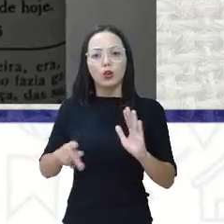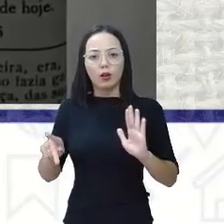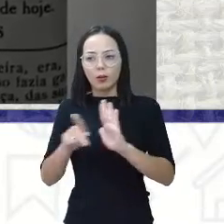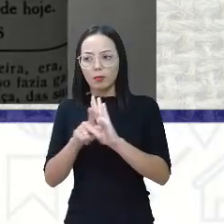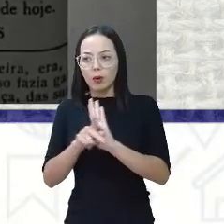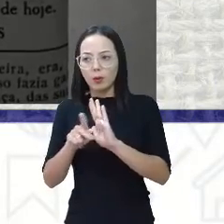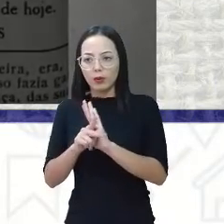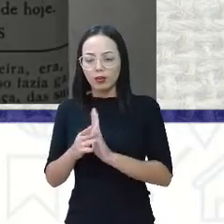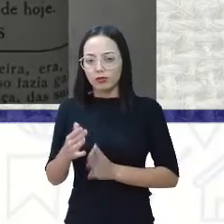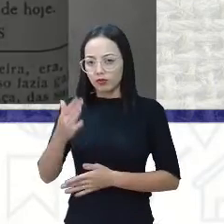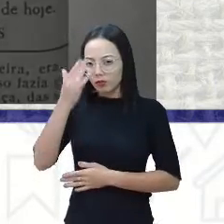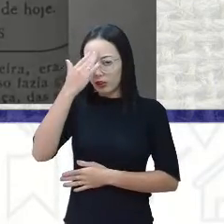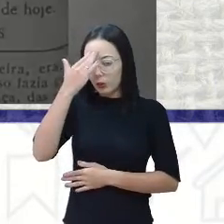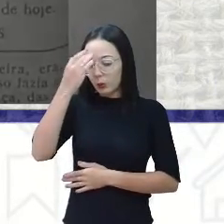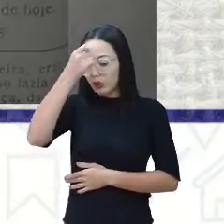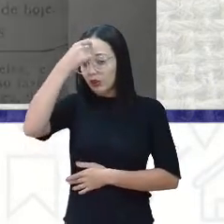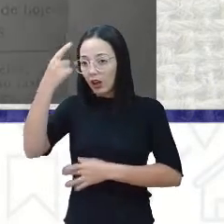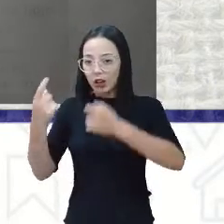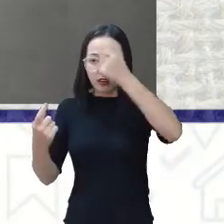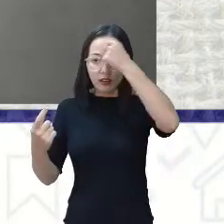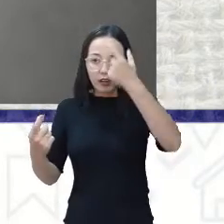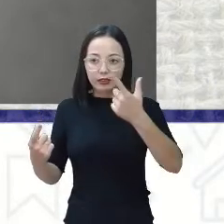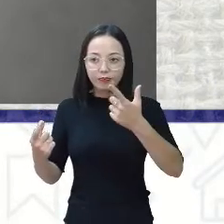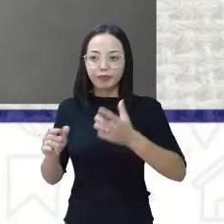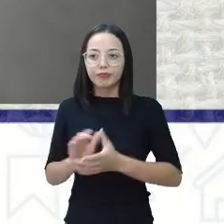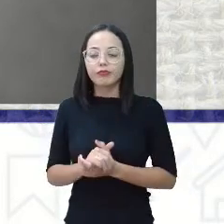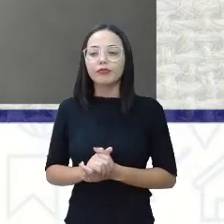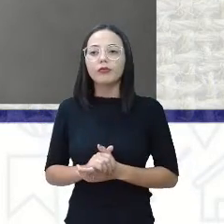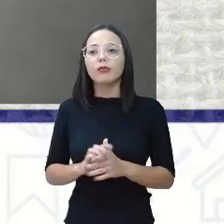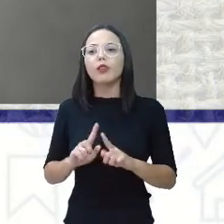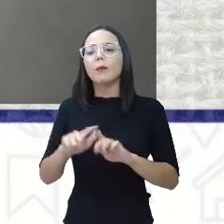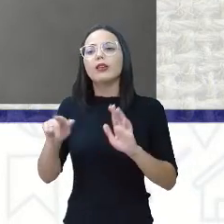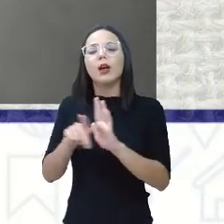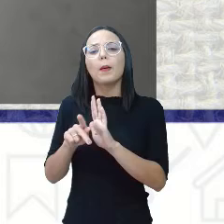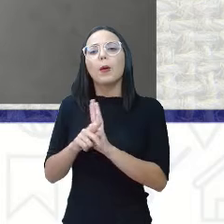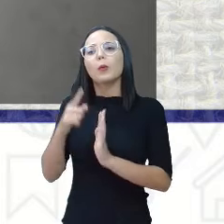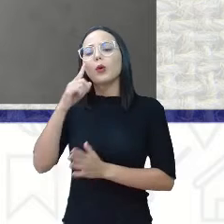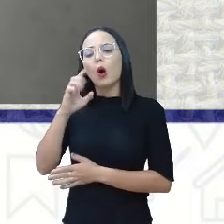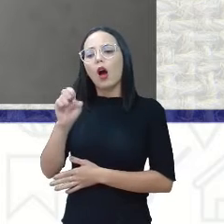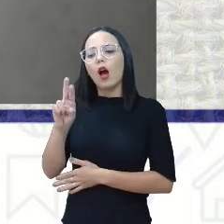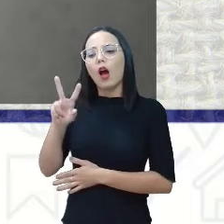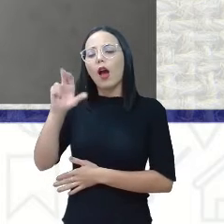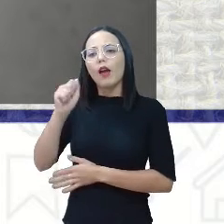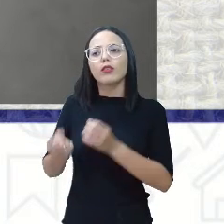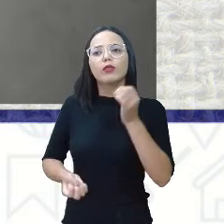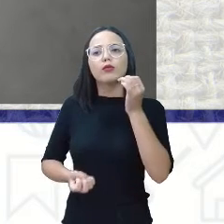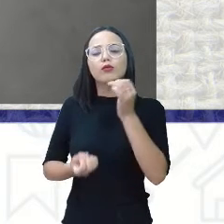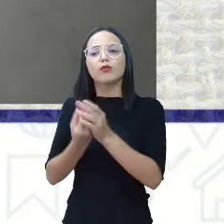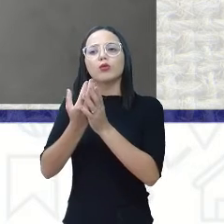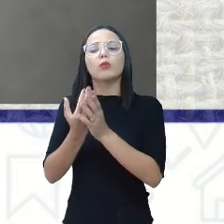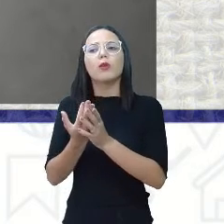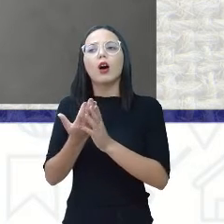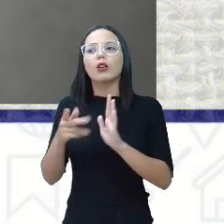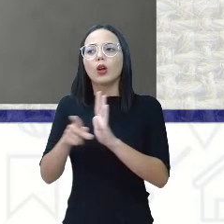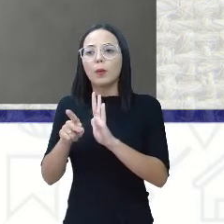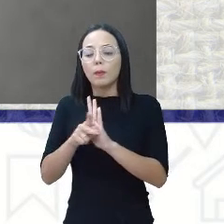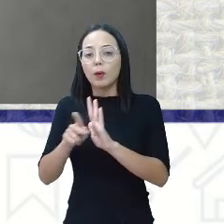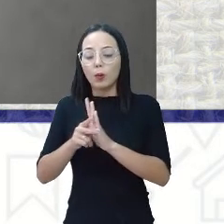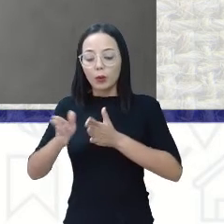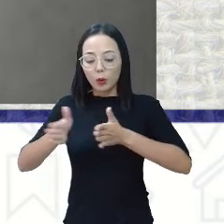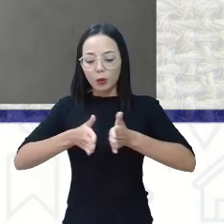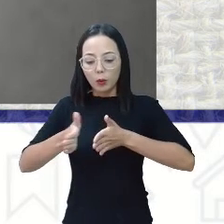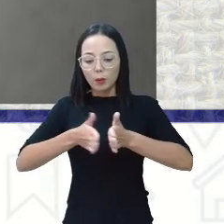isso é bom, eu vou usar. A quina é uma erva que foi levada da América, foi levada do Peru